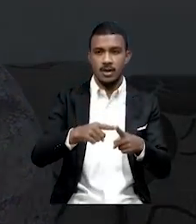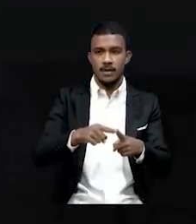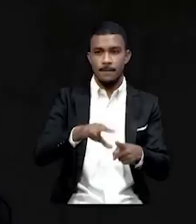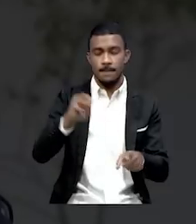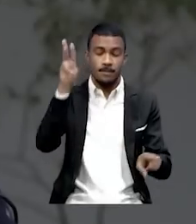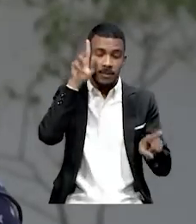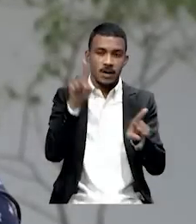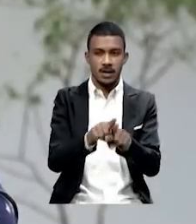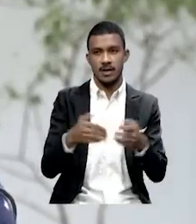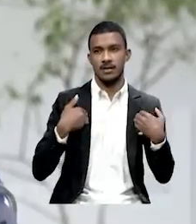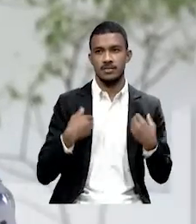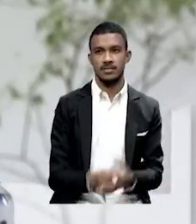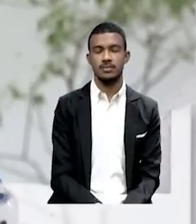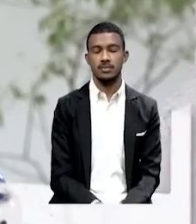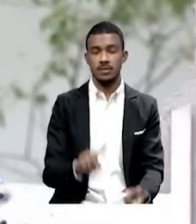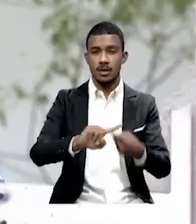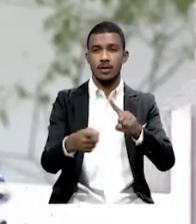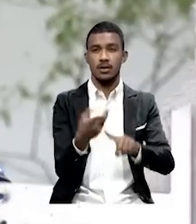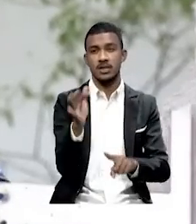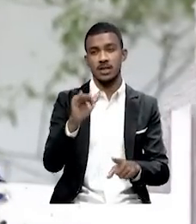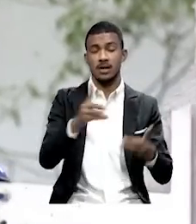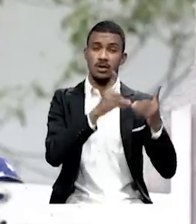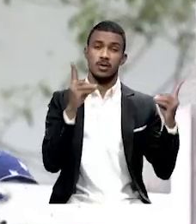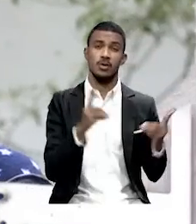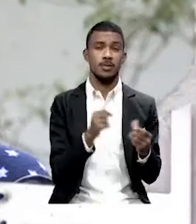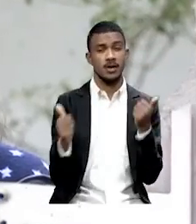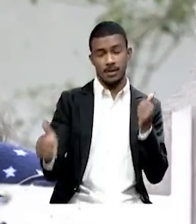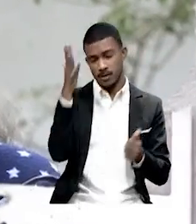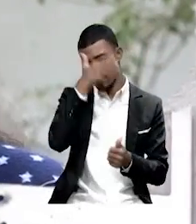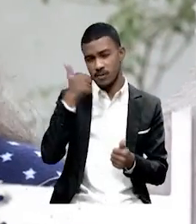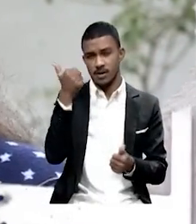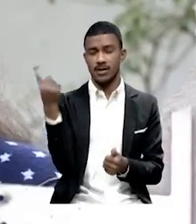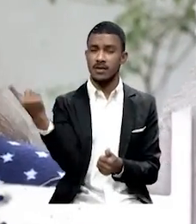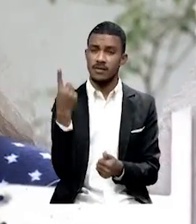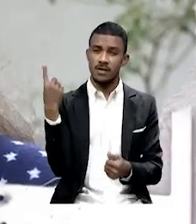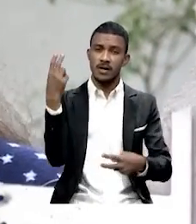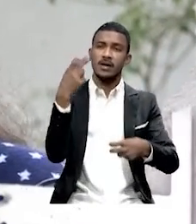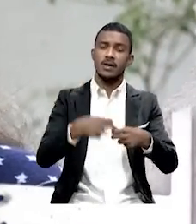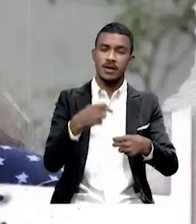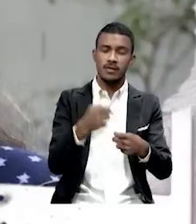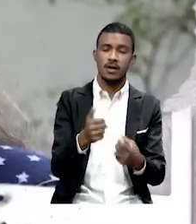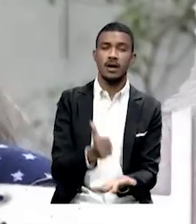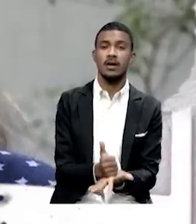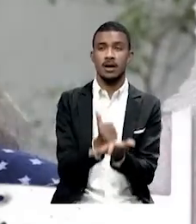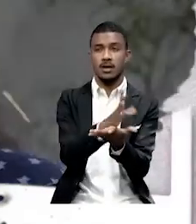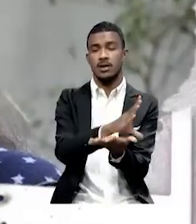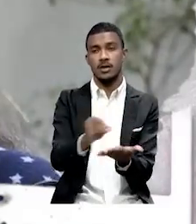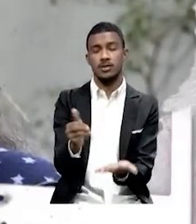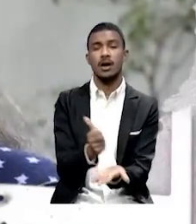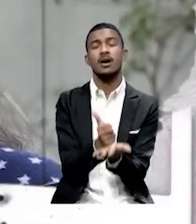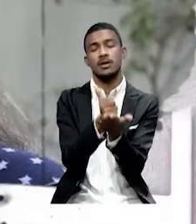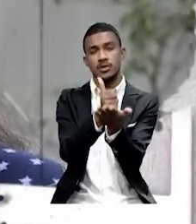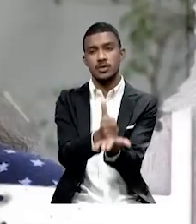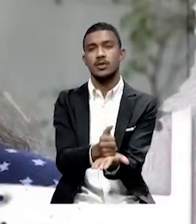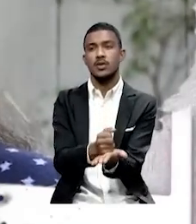iya. Maluk sira, domi nih be perfeito, sempre preocupa malu, tulung malu, salva malu,